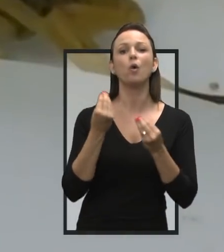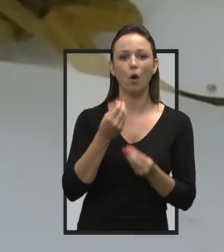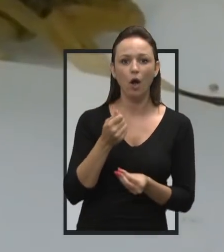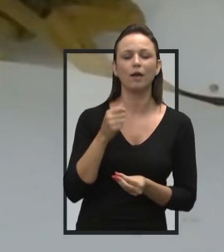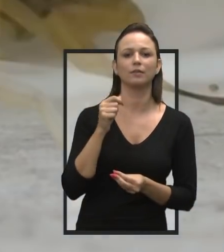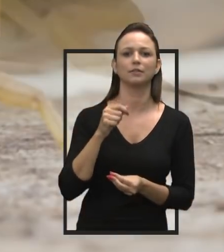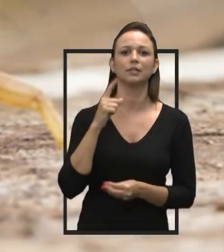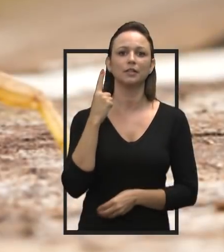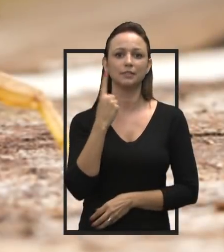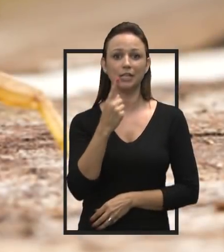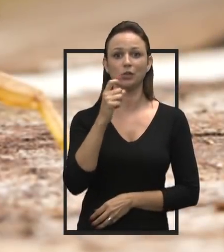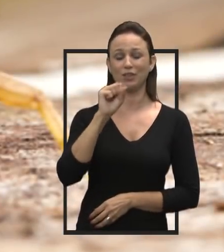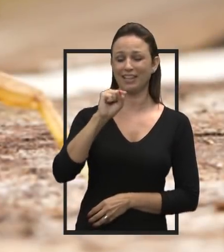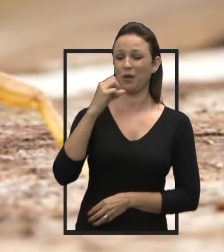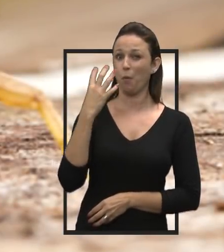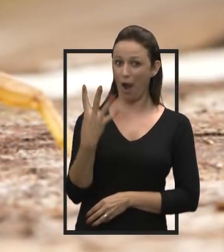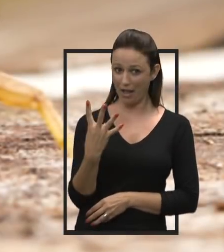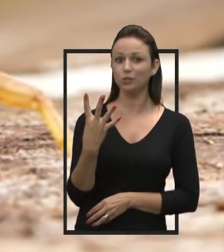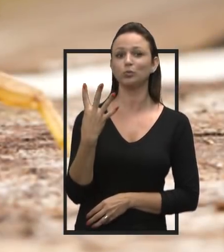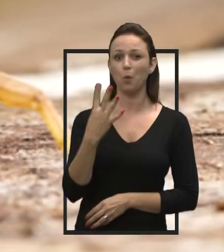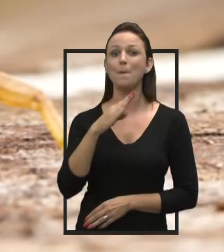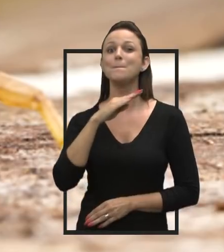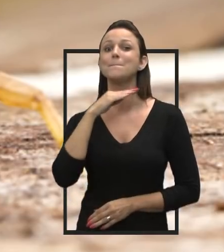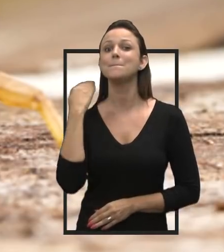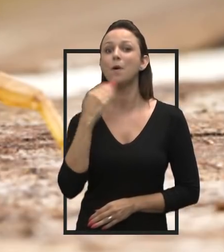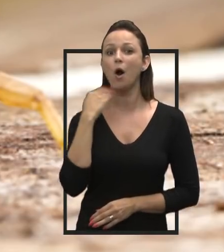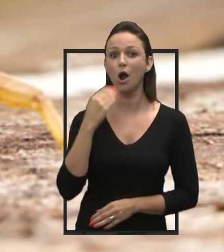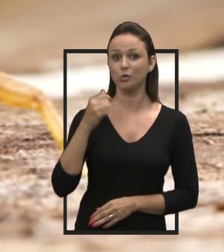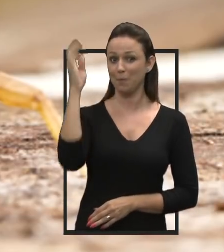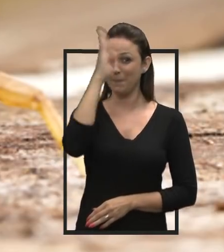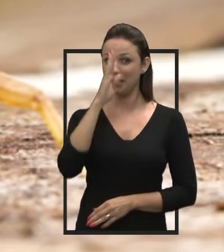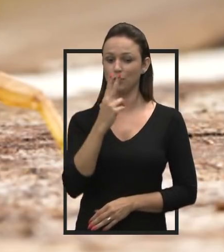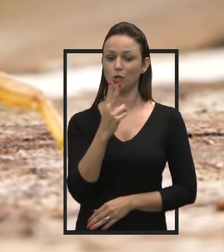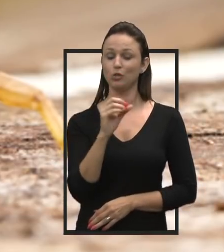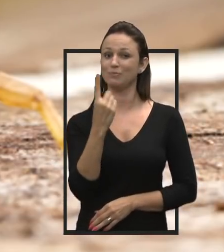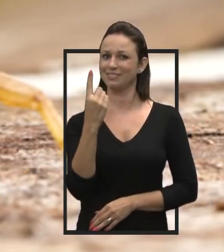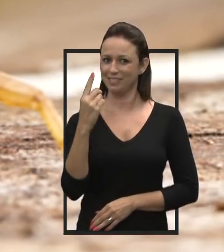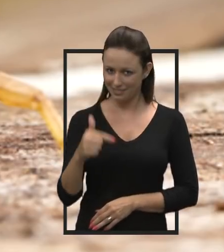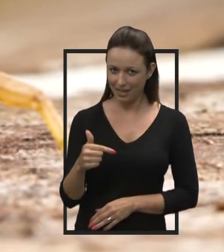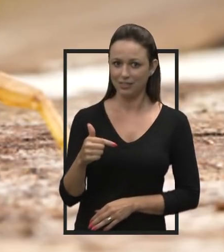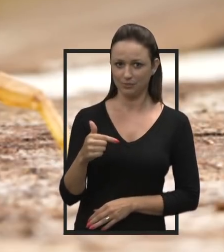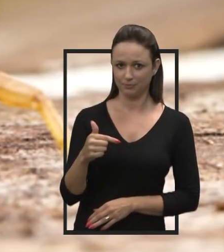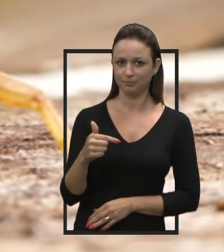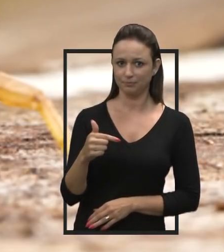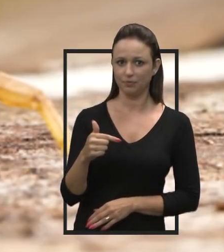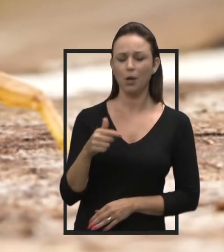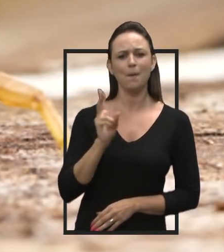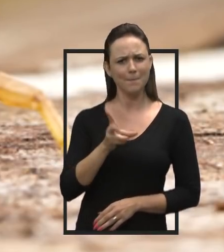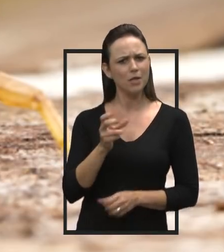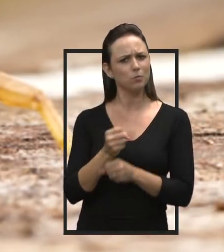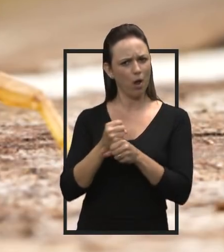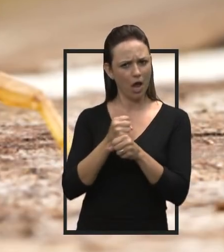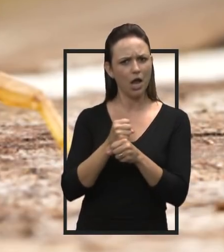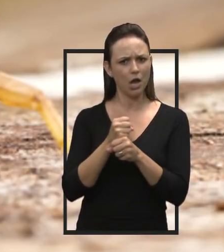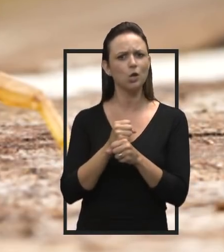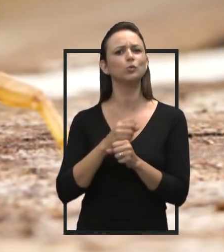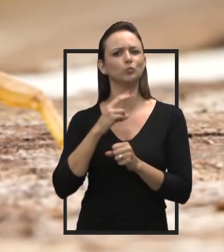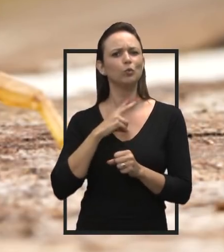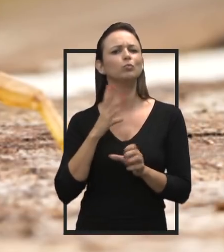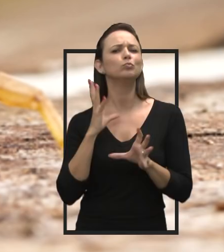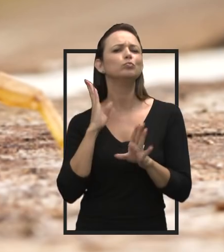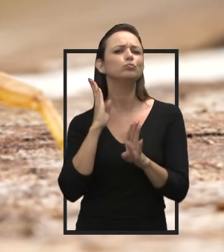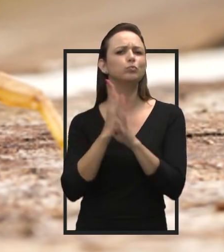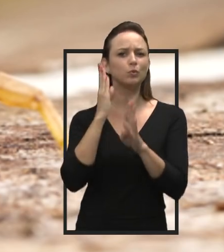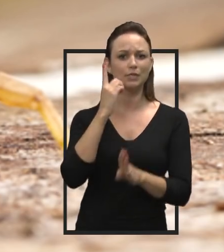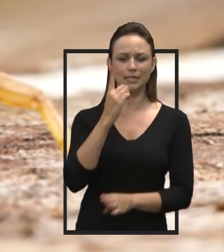o escorpião foi responsável por 184 mortes no Brasil em 2017. No mesmo ano, foram